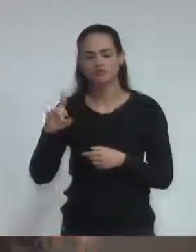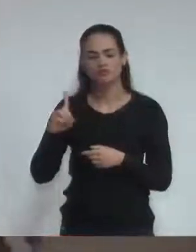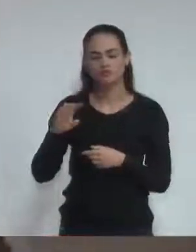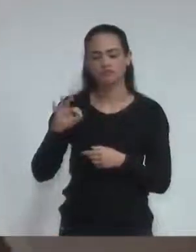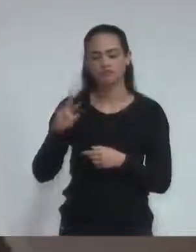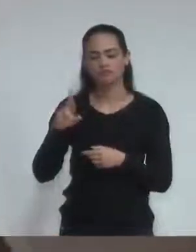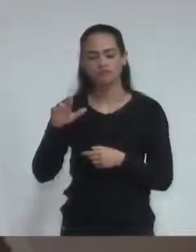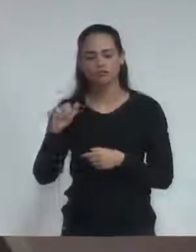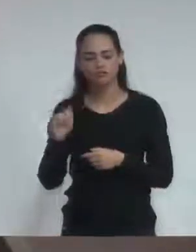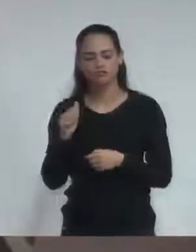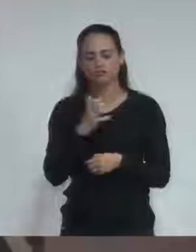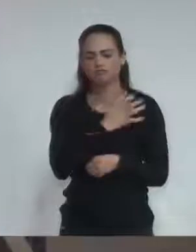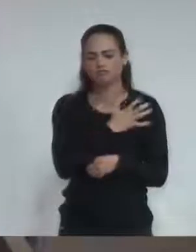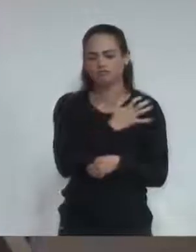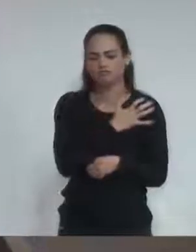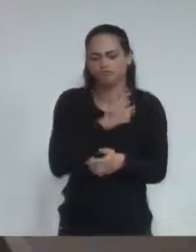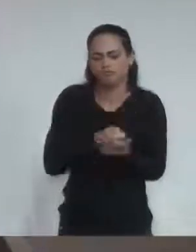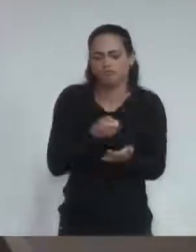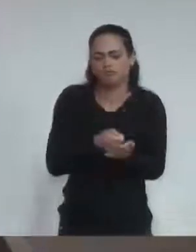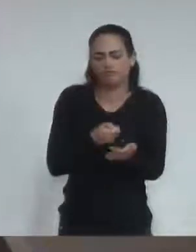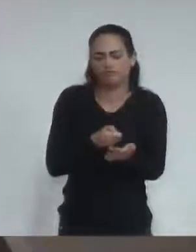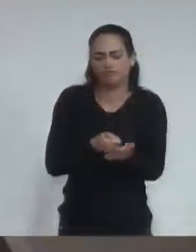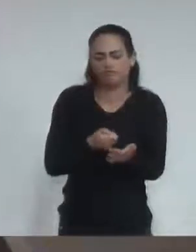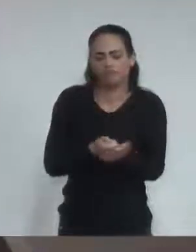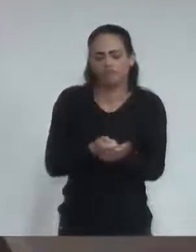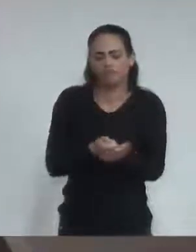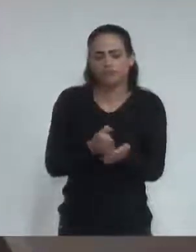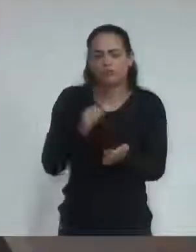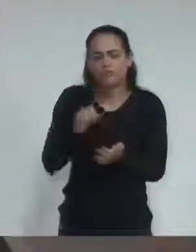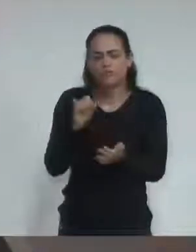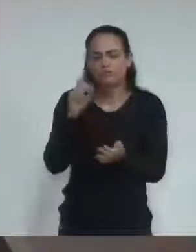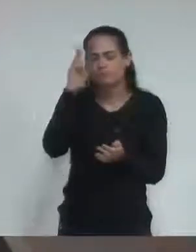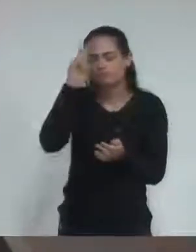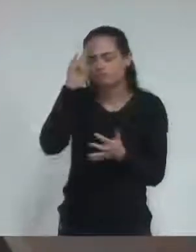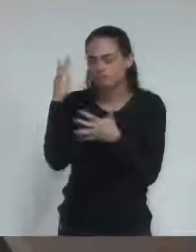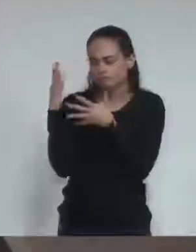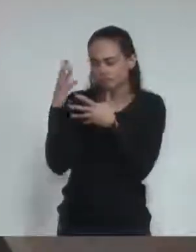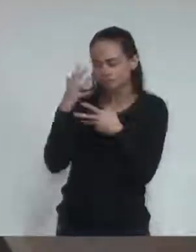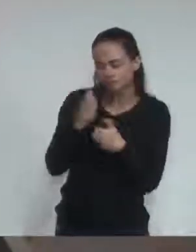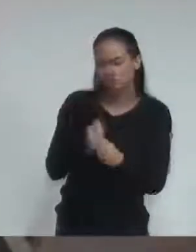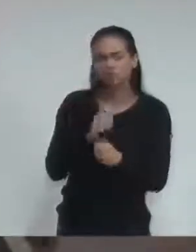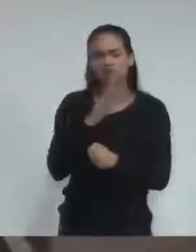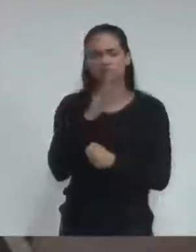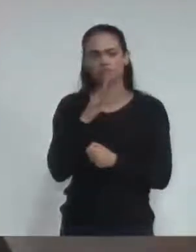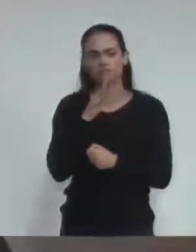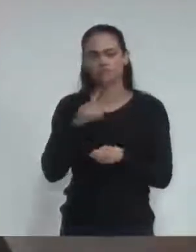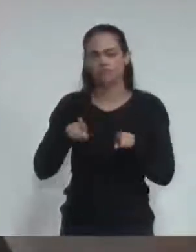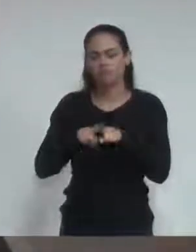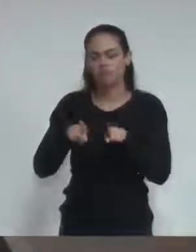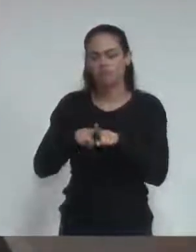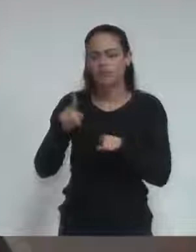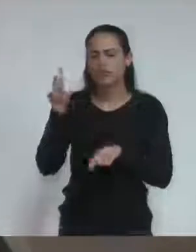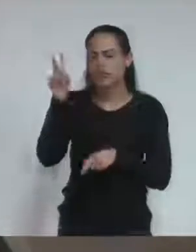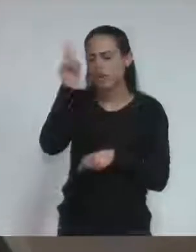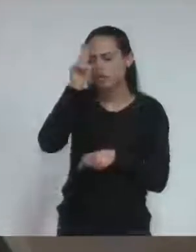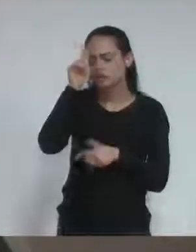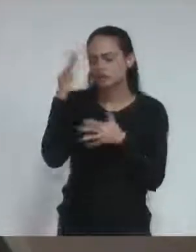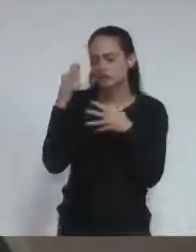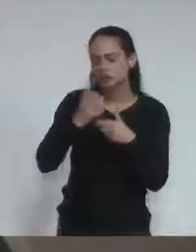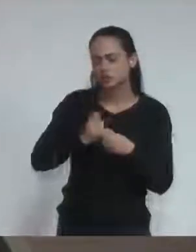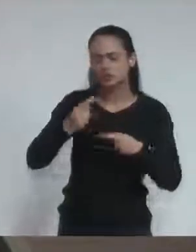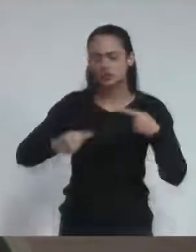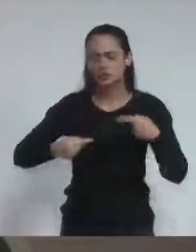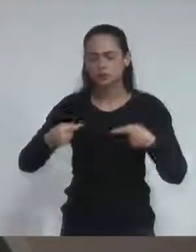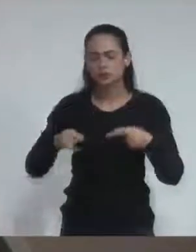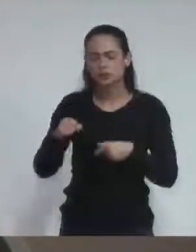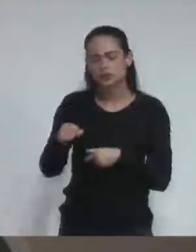ocorreu. Quem conhece um pouco de história política, ou mesmo da história dos povos, quem tem interesse de